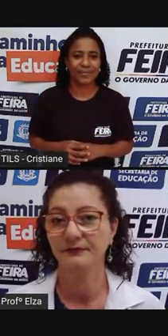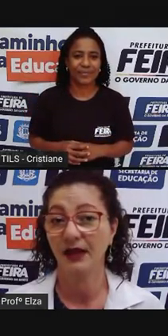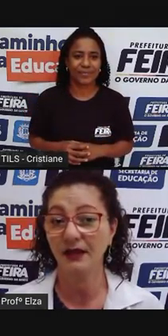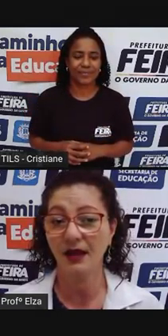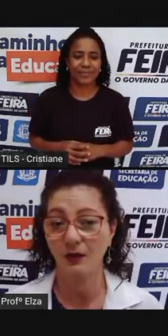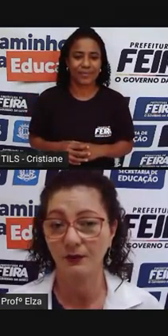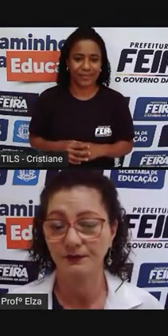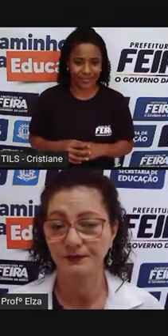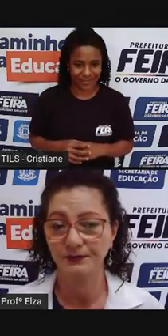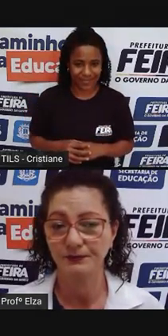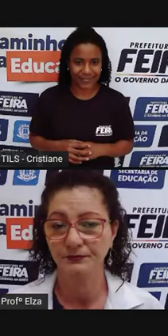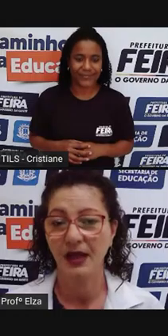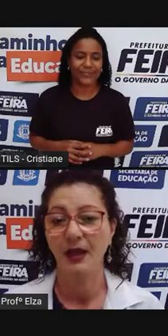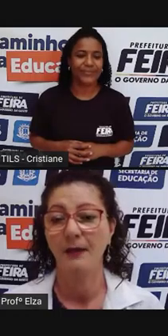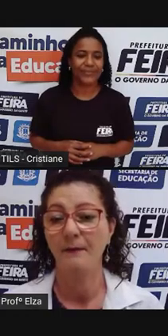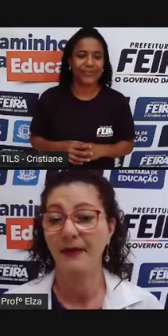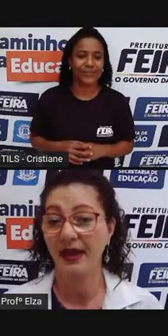And now,